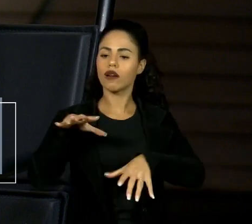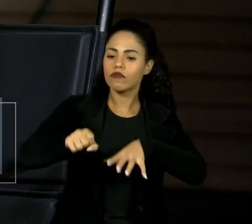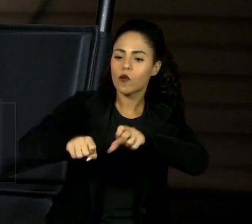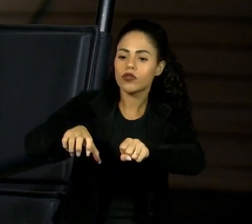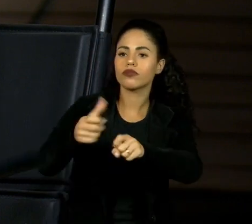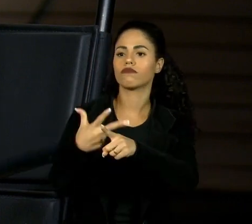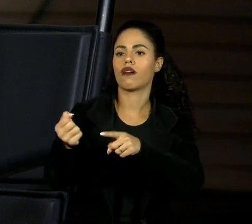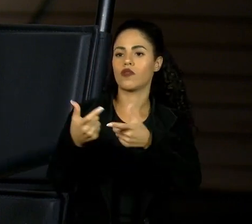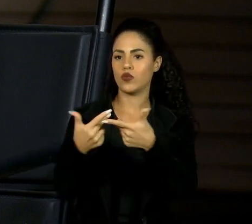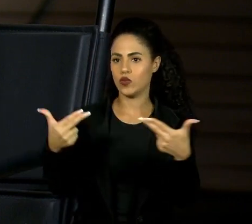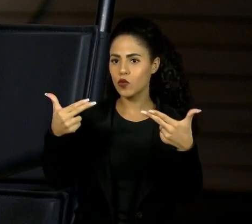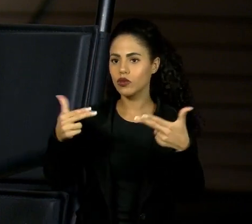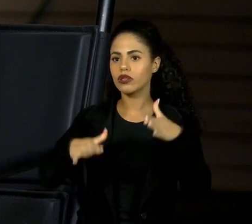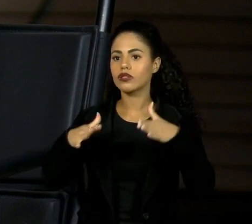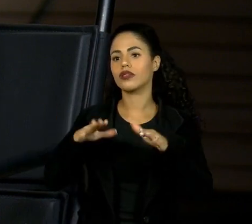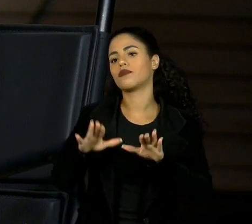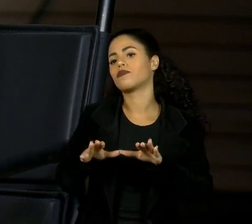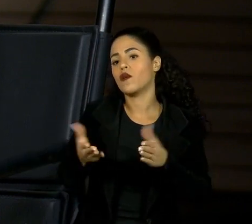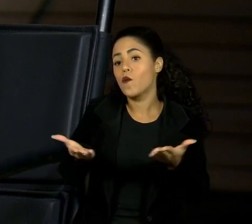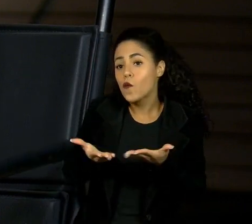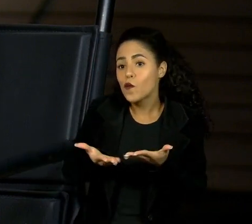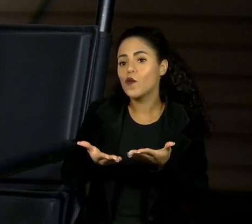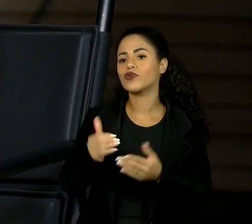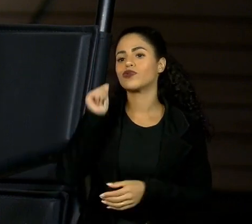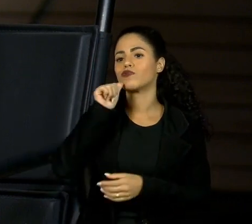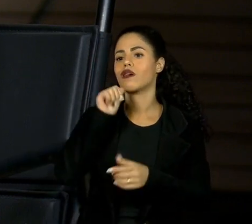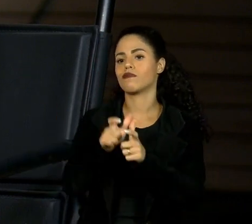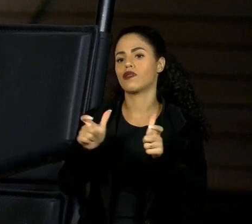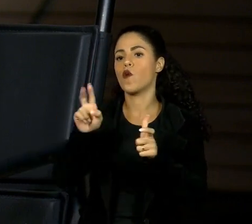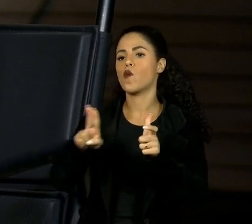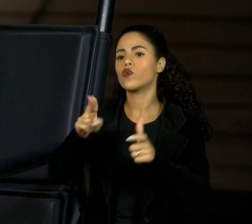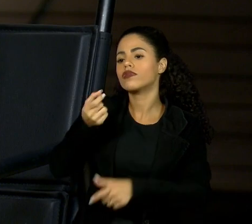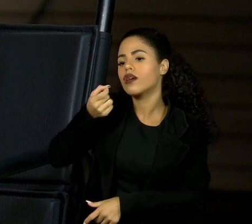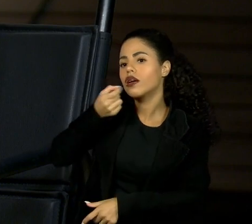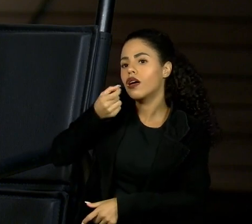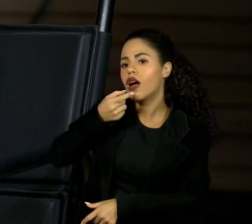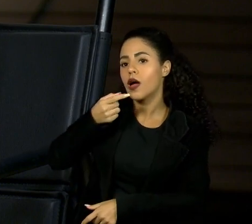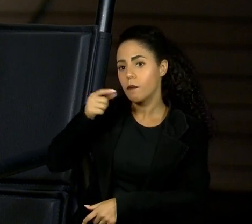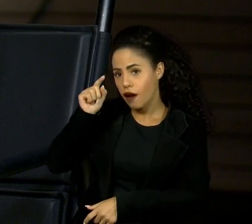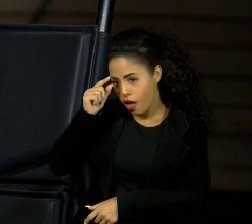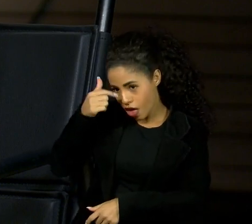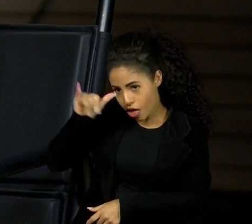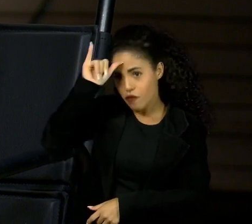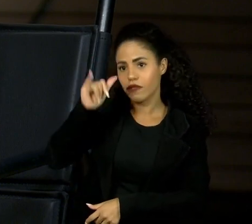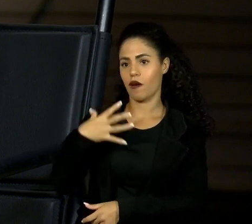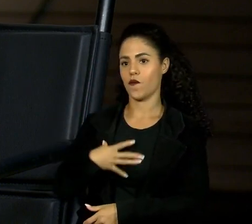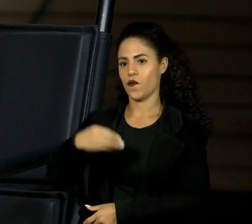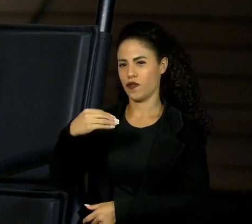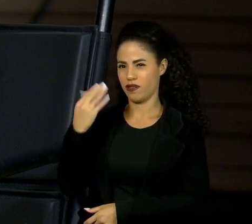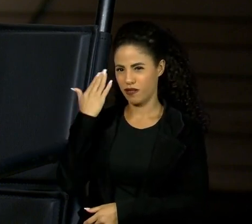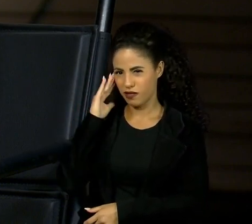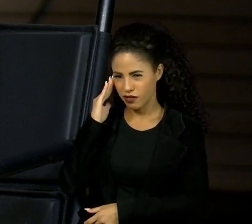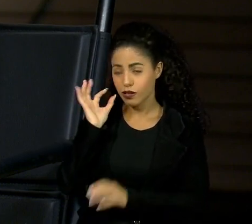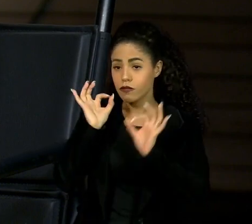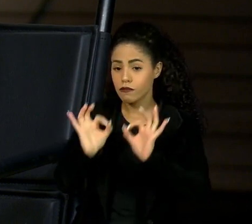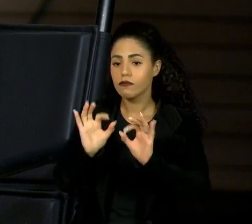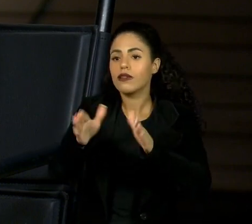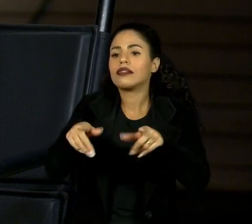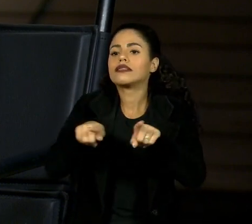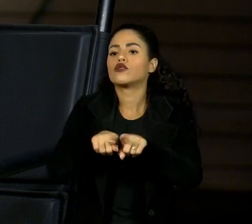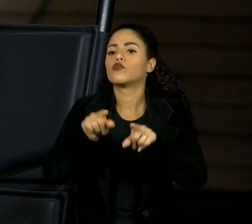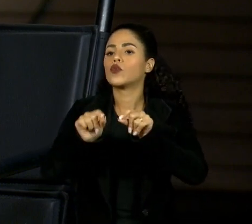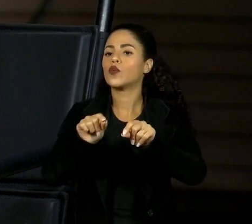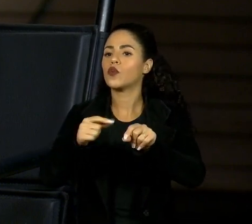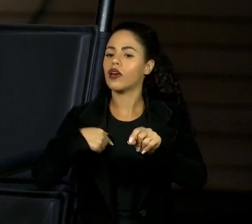ou decidindo, a pílula trouxe muito essa decisão para as mulheres, né, de poder postergar a maternidade. Só que em contrapartida trouxe também